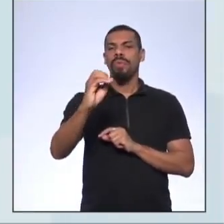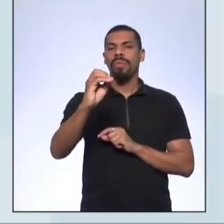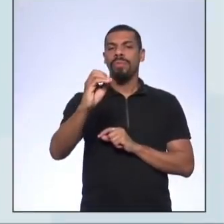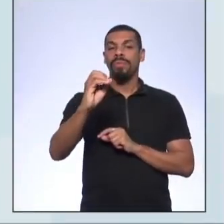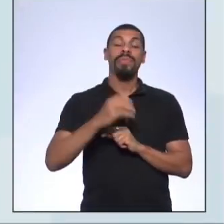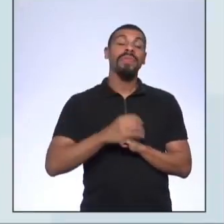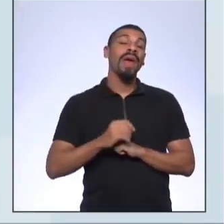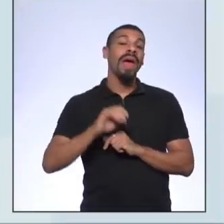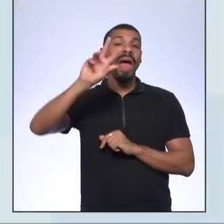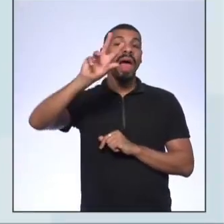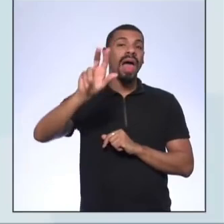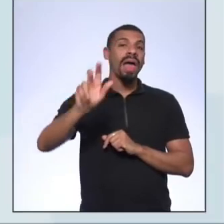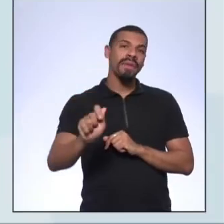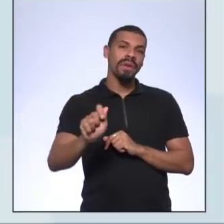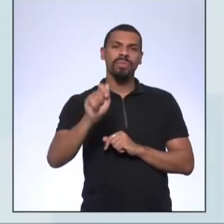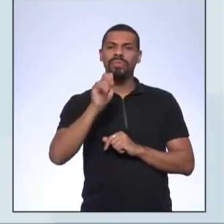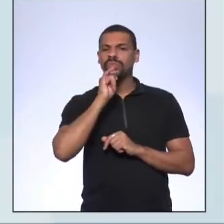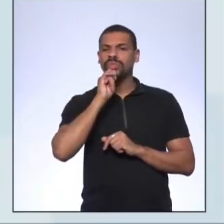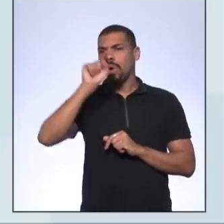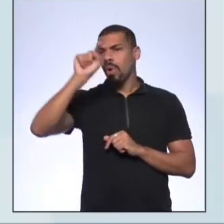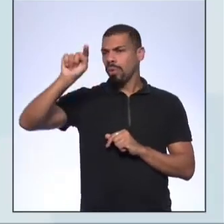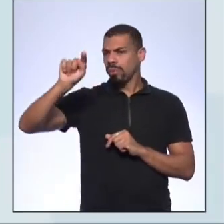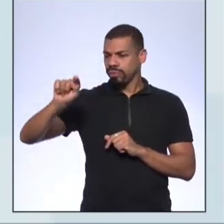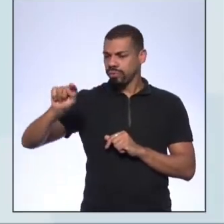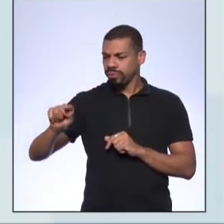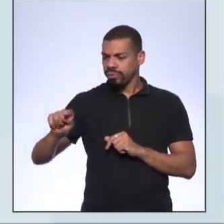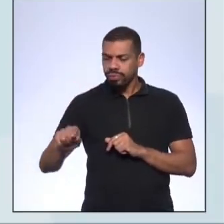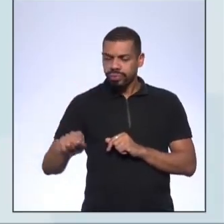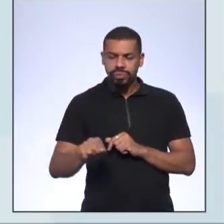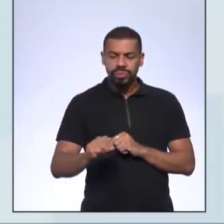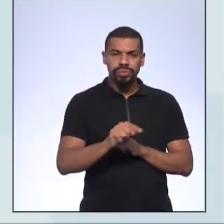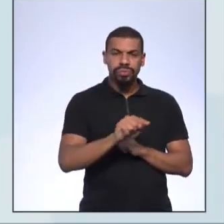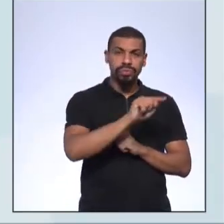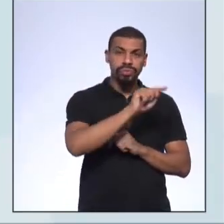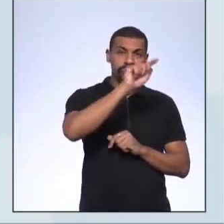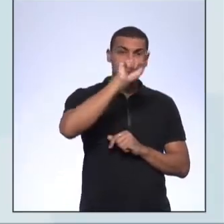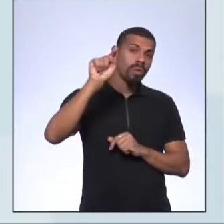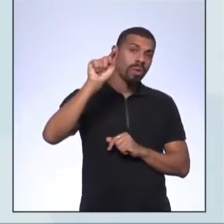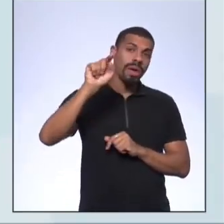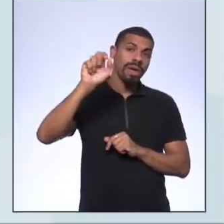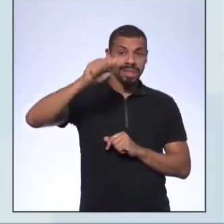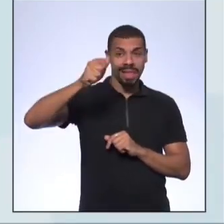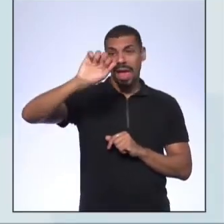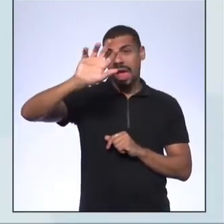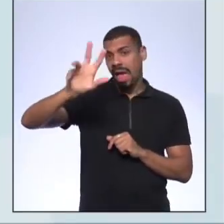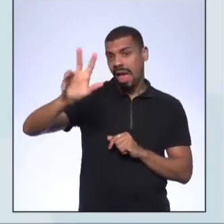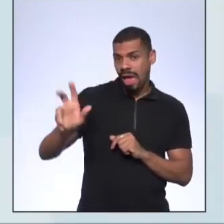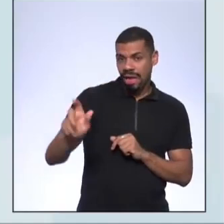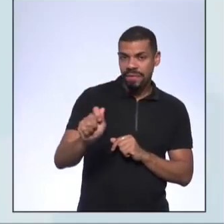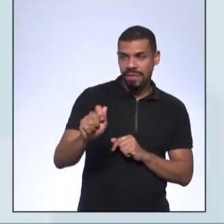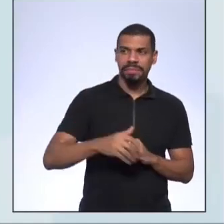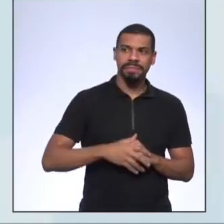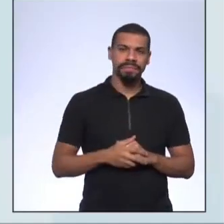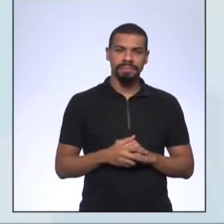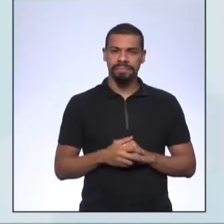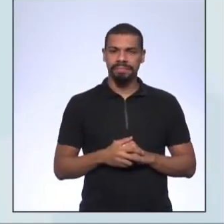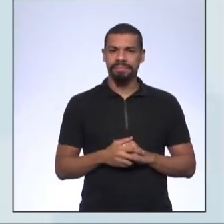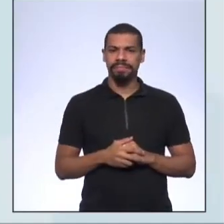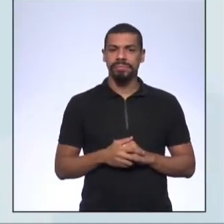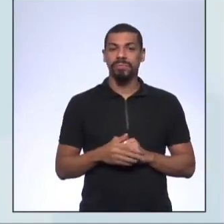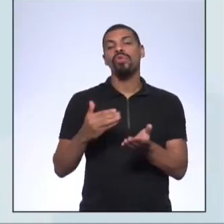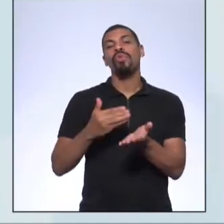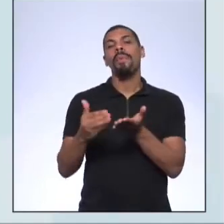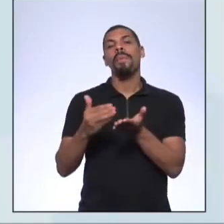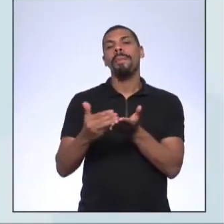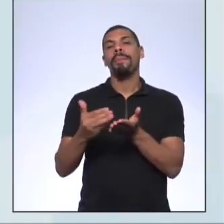é simplesmente contornar o continente africano, tá? Então, vocês estão vendo lá o ponto de partida, que é